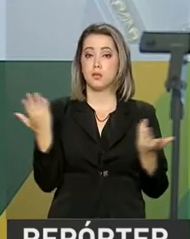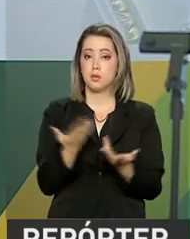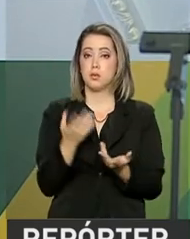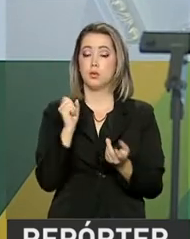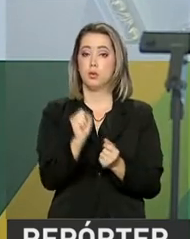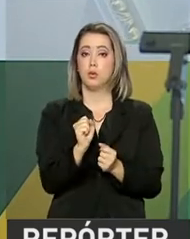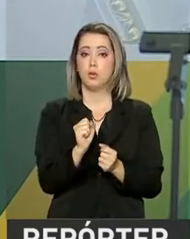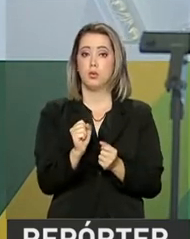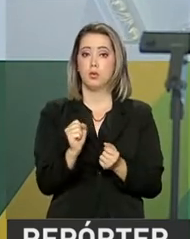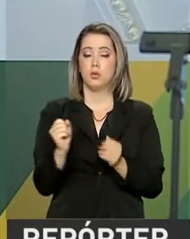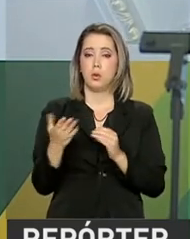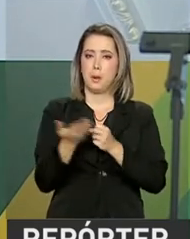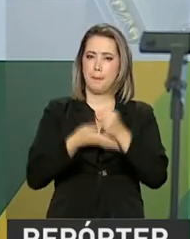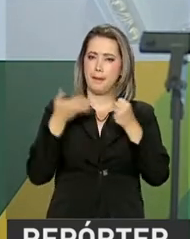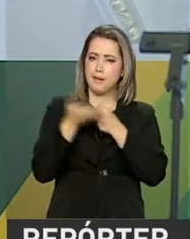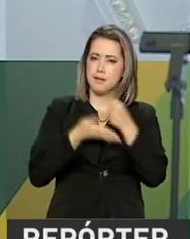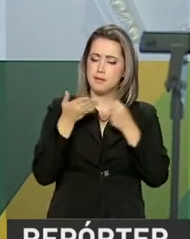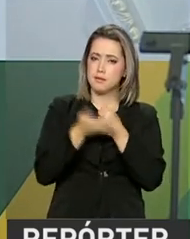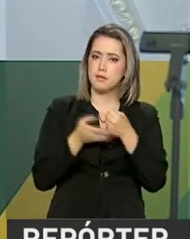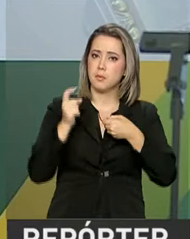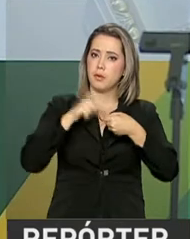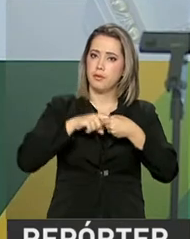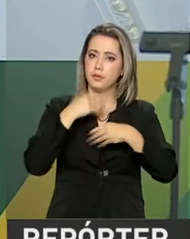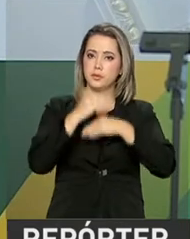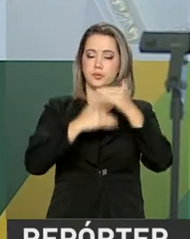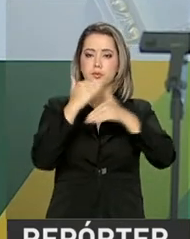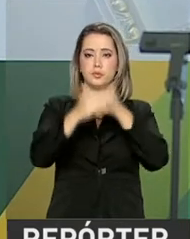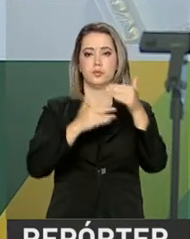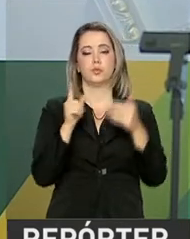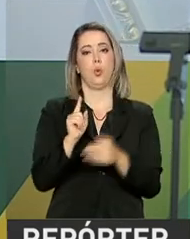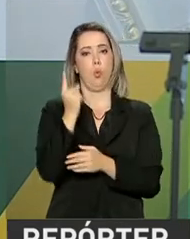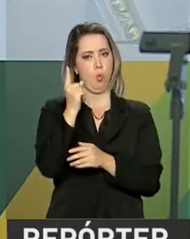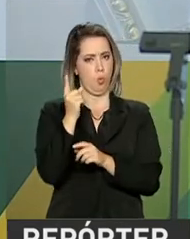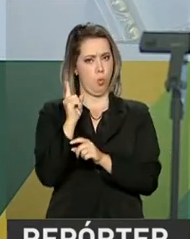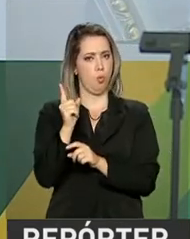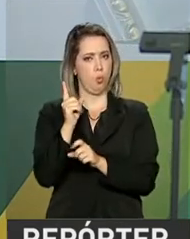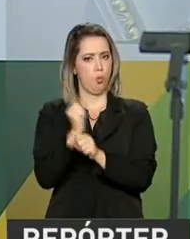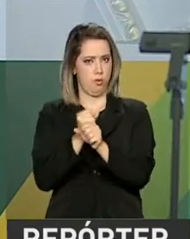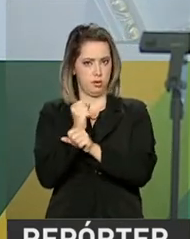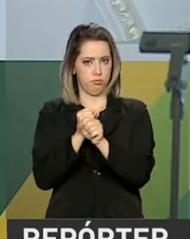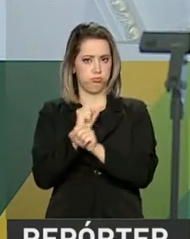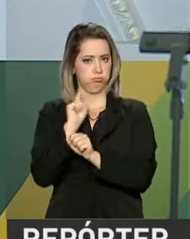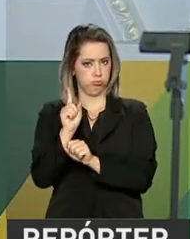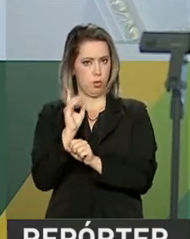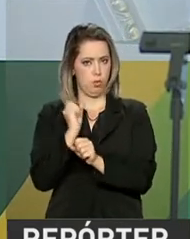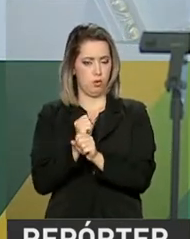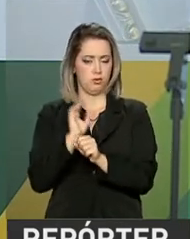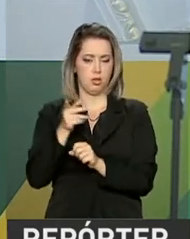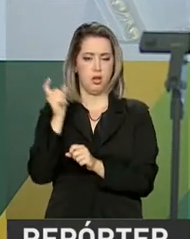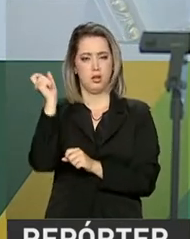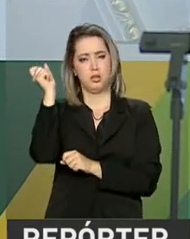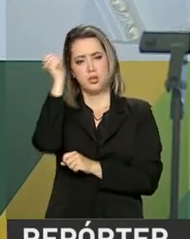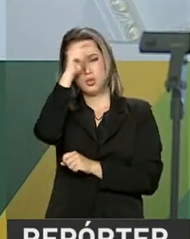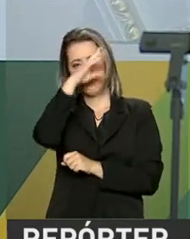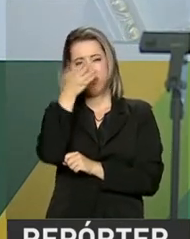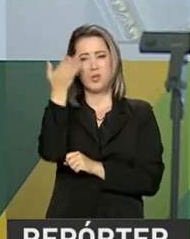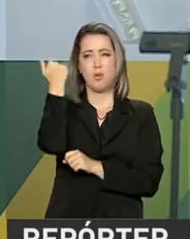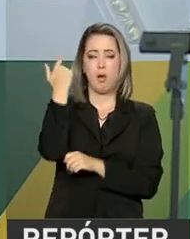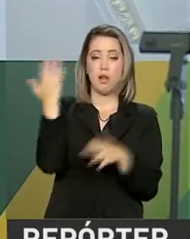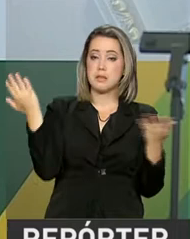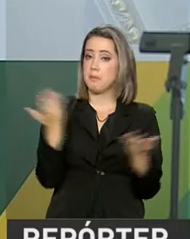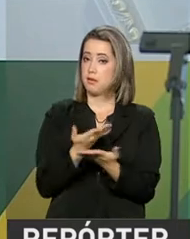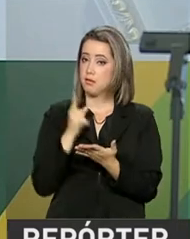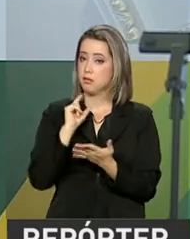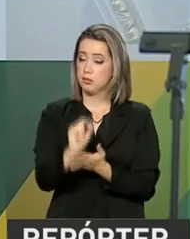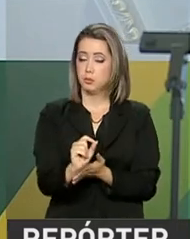as bases para a retomada do crescimento na verdade um ano passamos algumas dificuldades no passado e